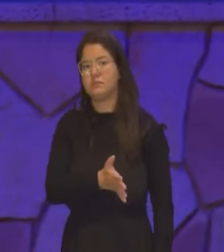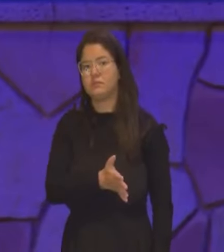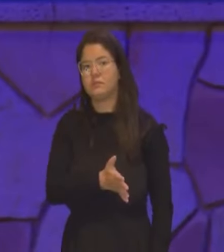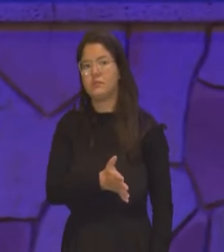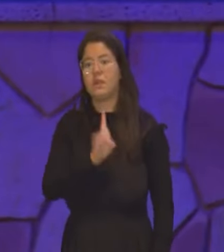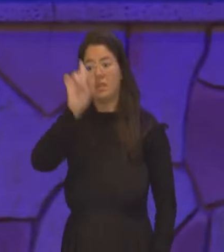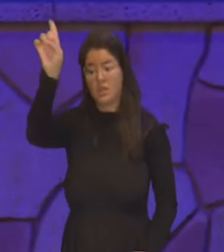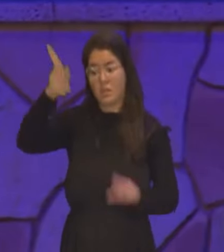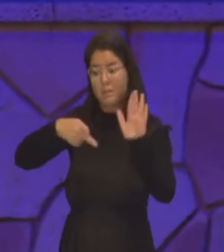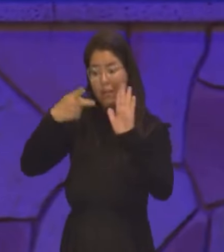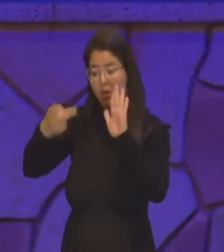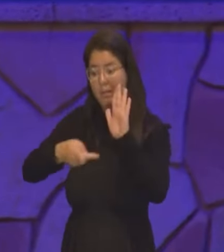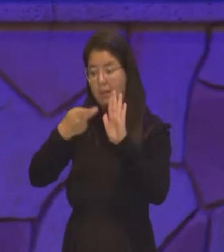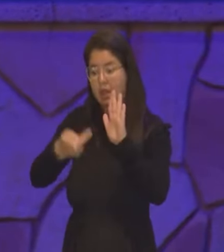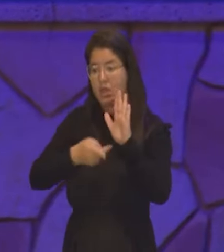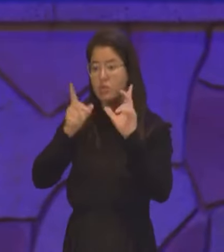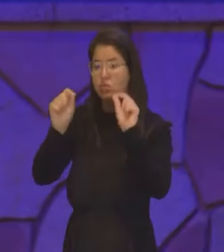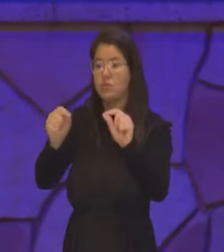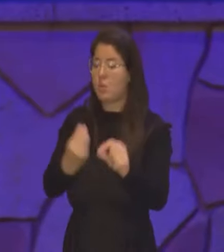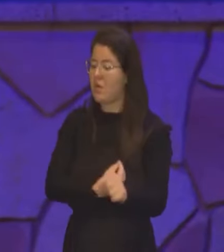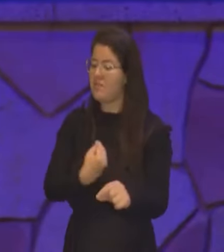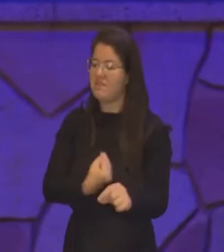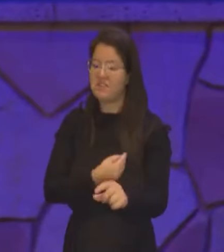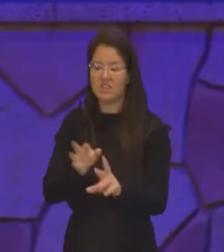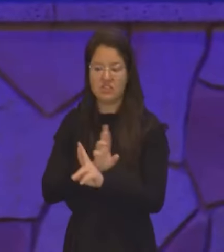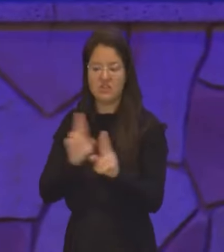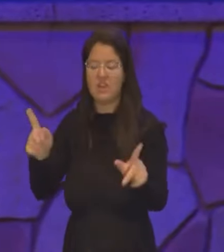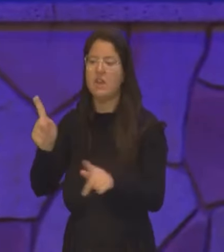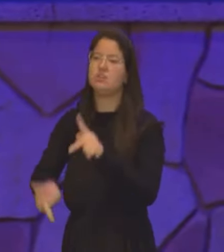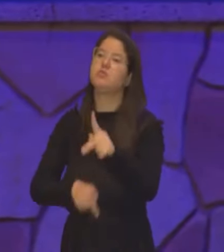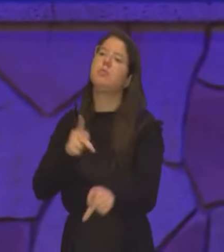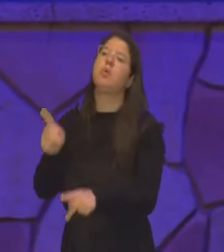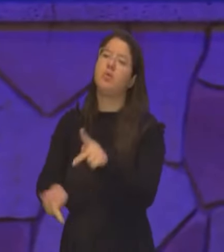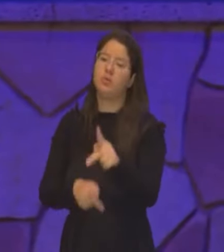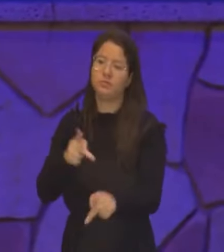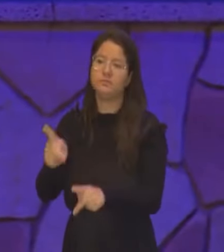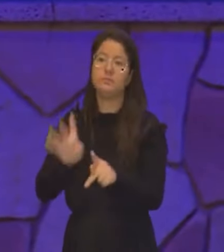Deus promete um cenário completamente diferente ao seu povo.